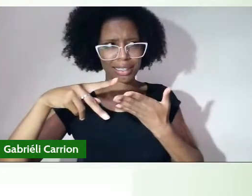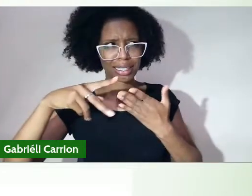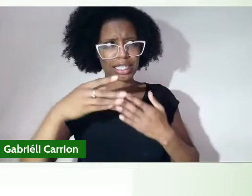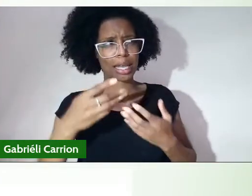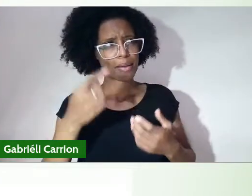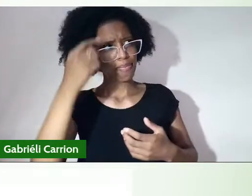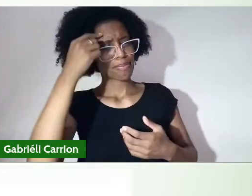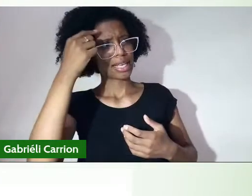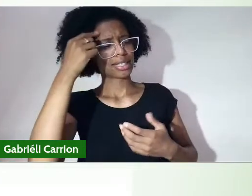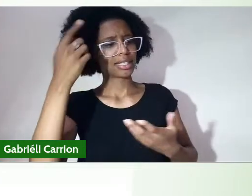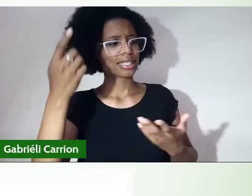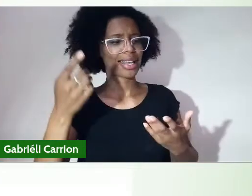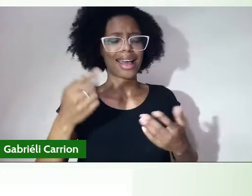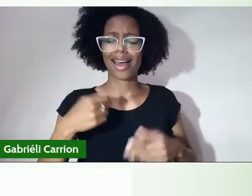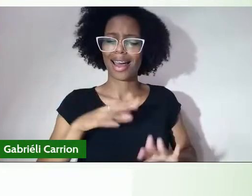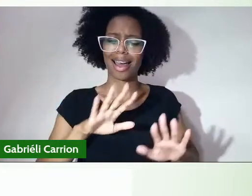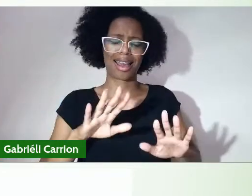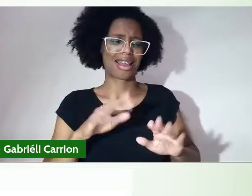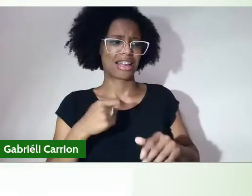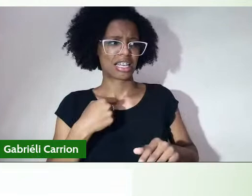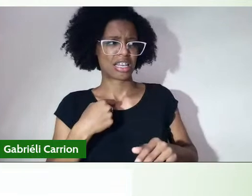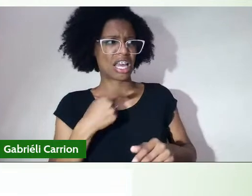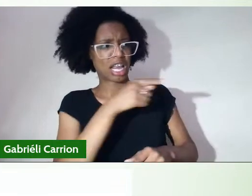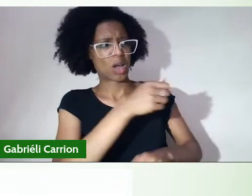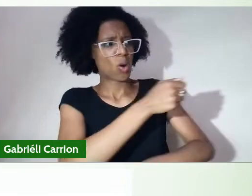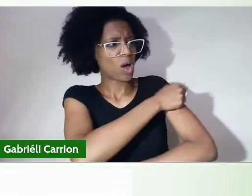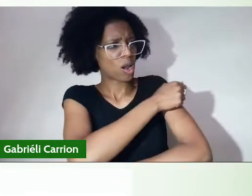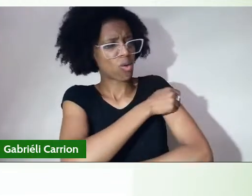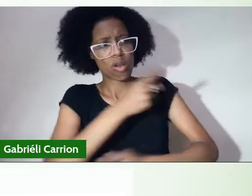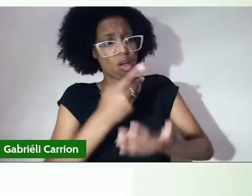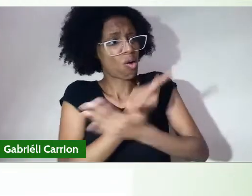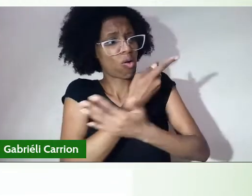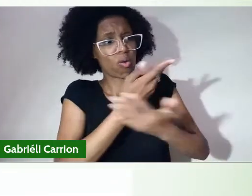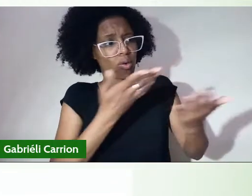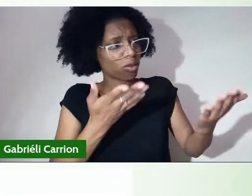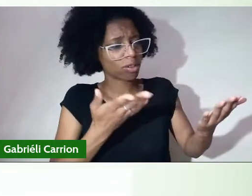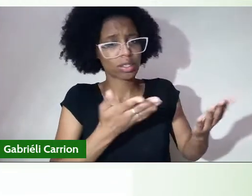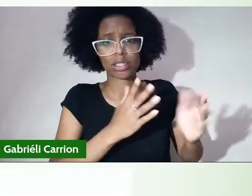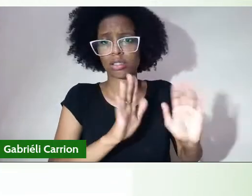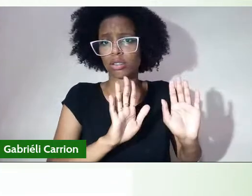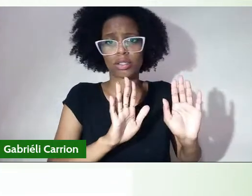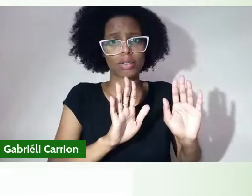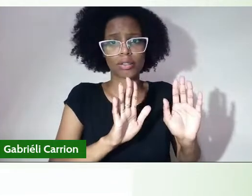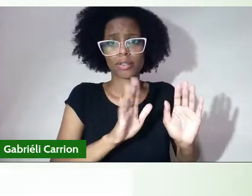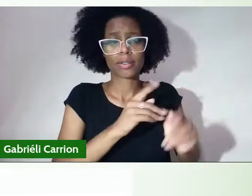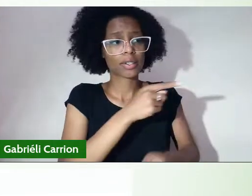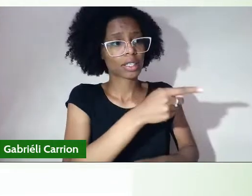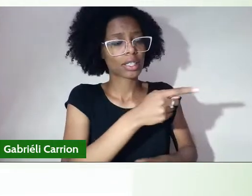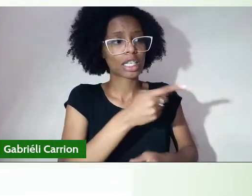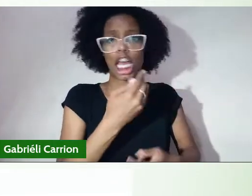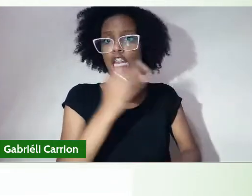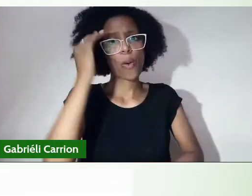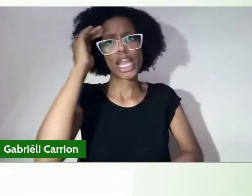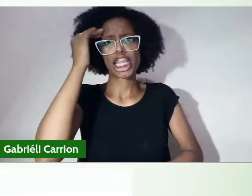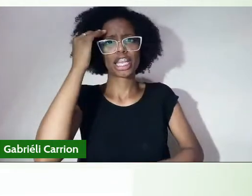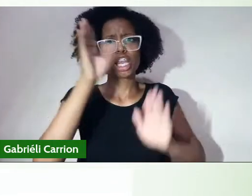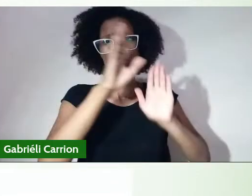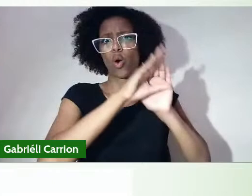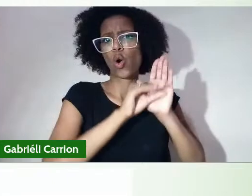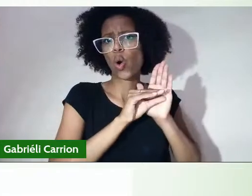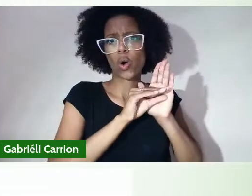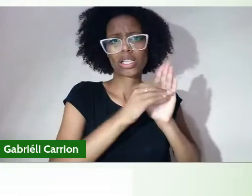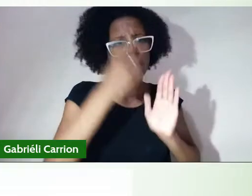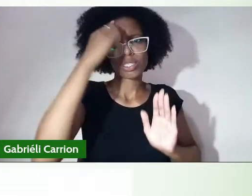de que o aluno errou, é simplesmente um diagnóstico, né, de que ele não entendeu o conteúdo, que ele não está